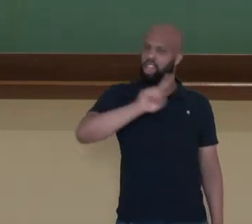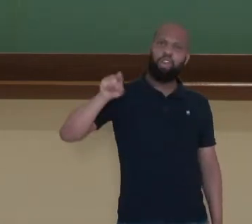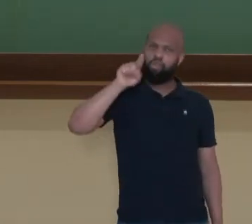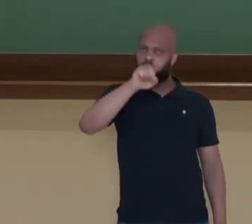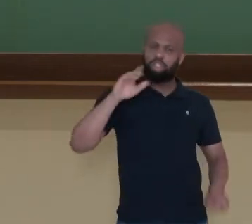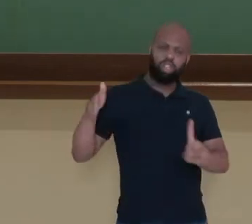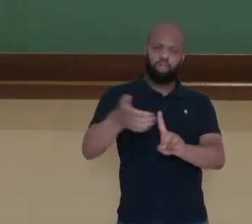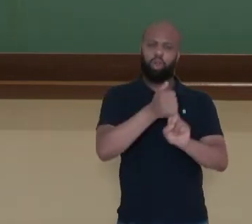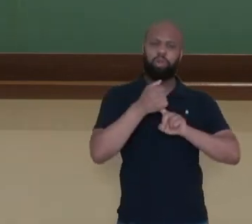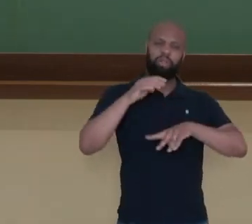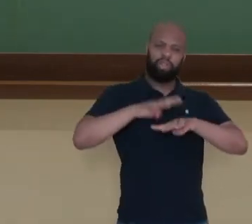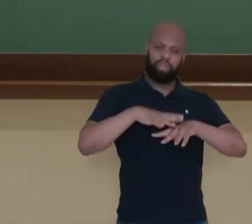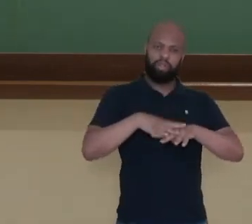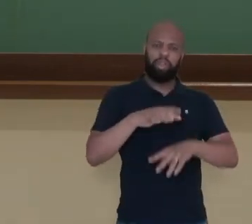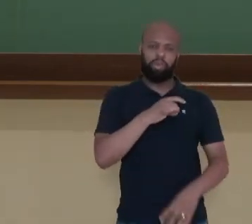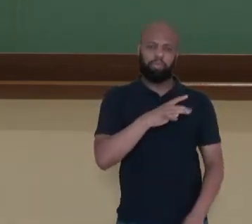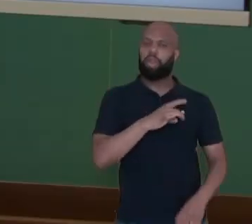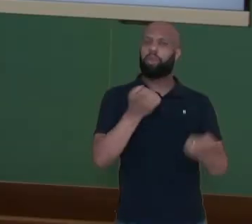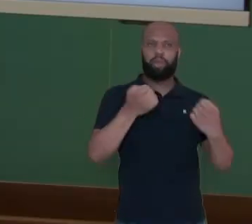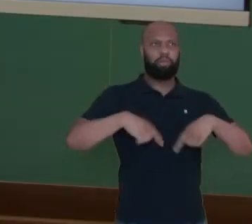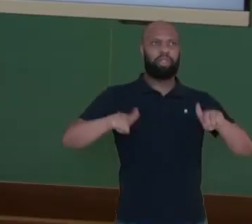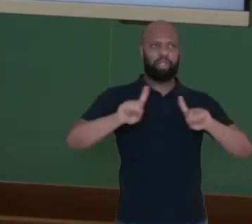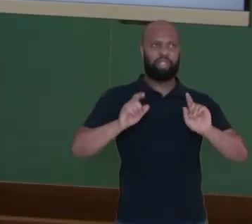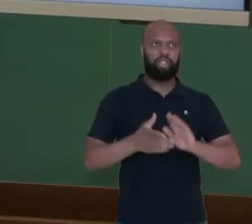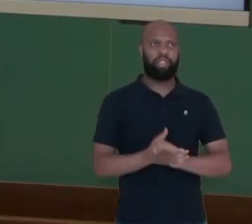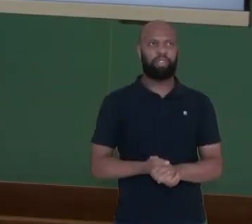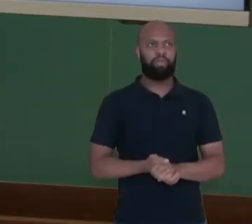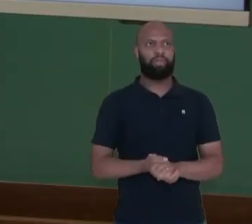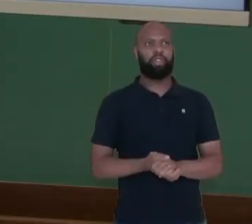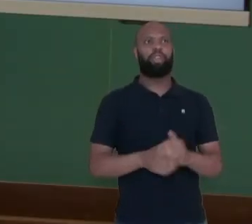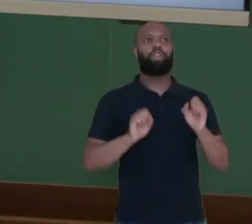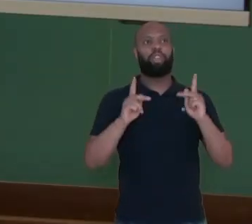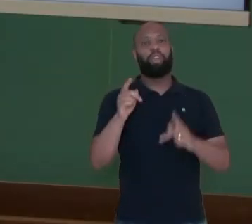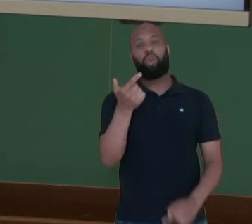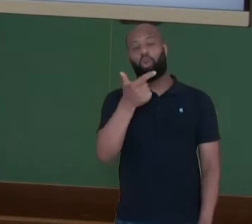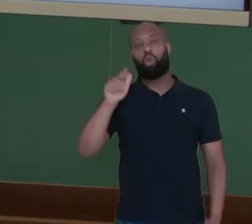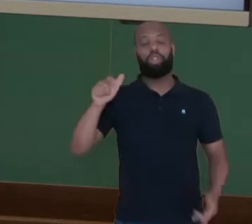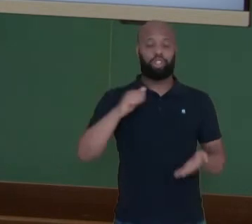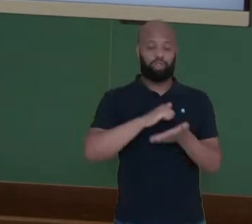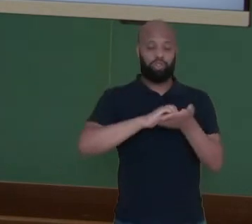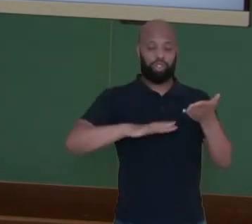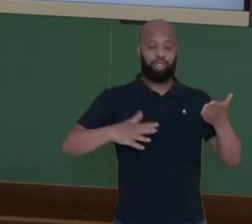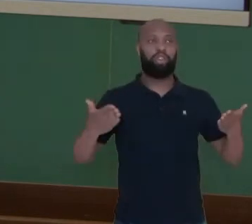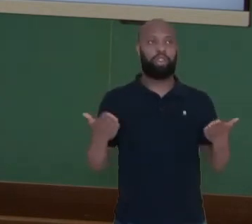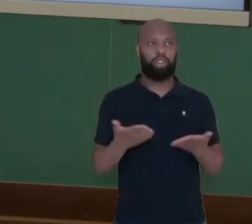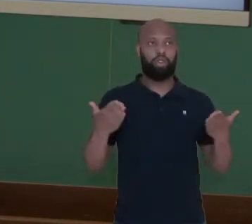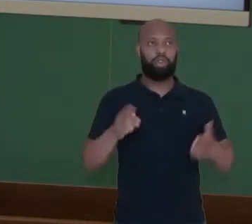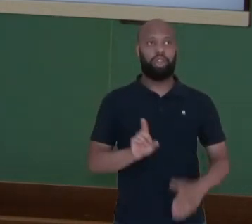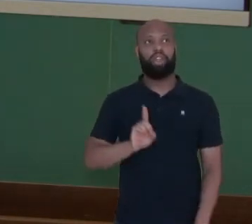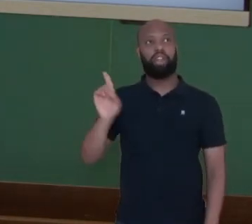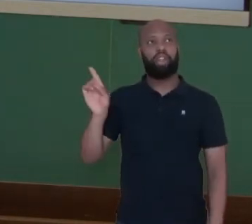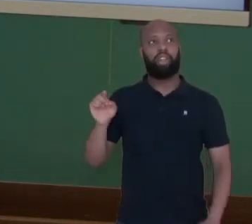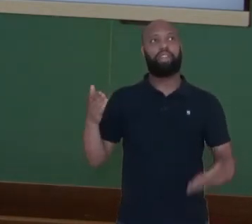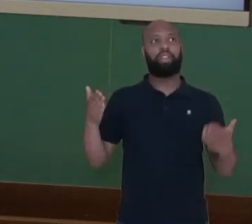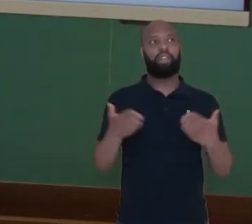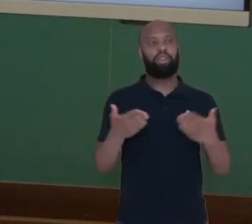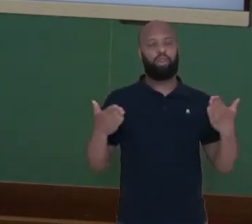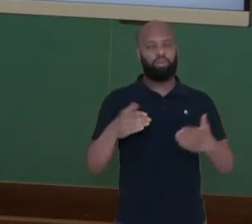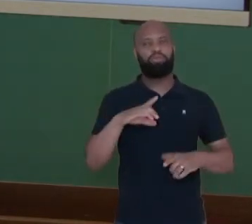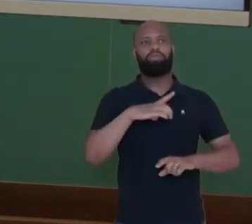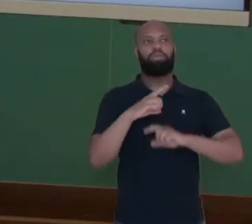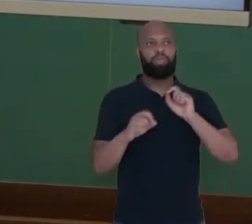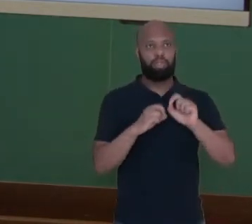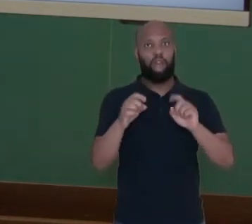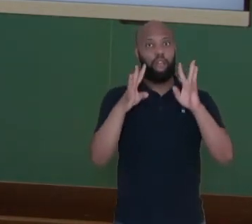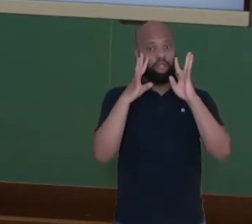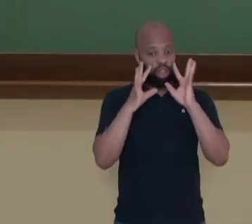da matemática, ela é sua amiga. Vamos lá, queridos. Bem, uma outra atividade. Essa aqui,